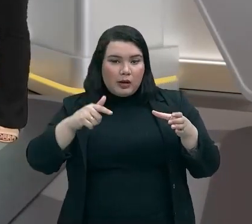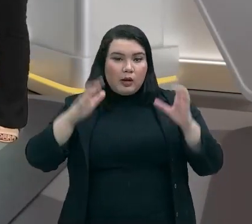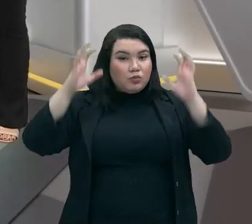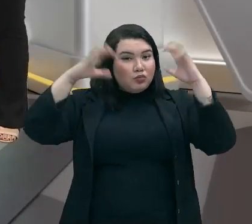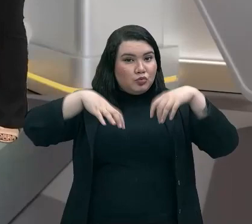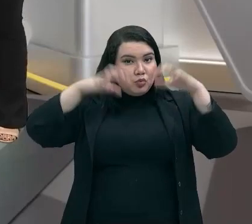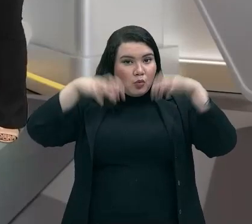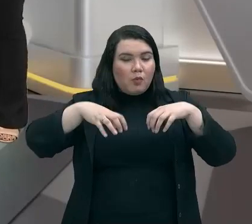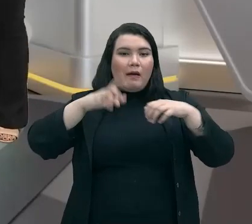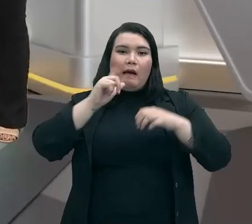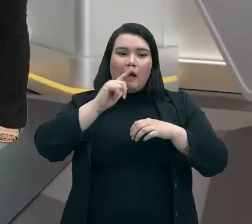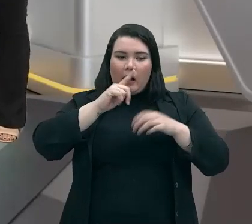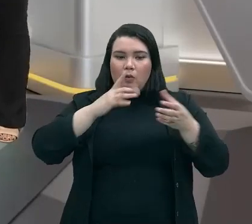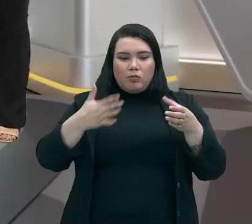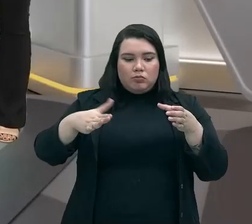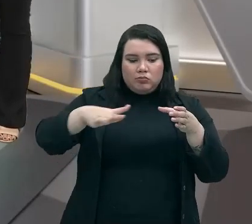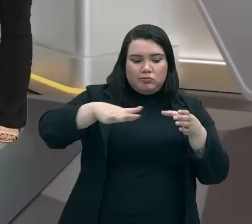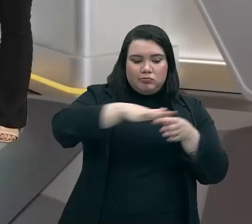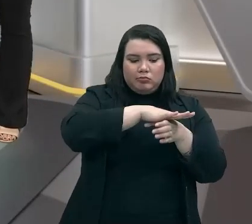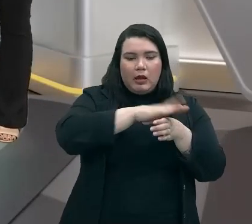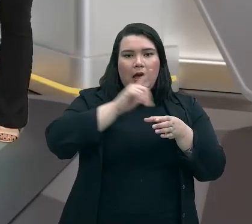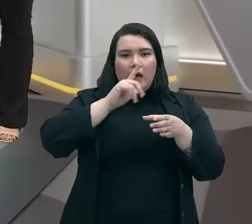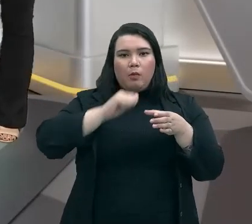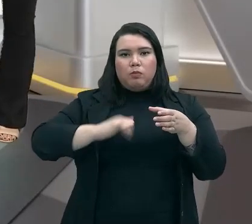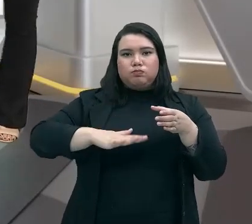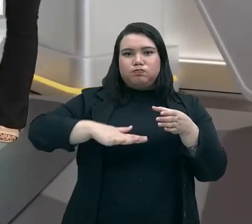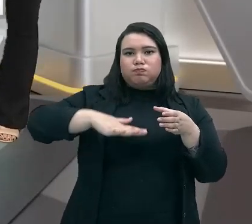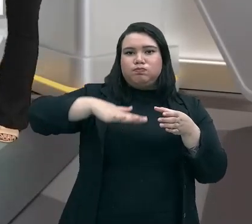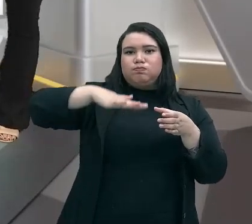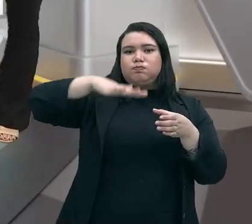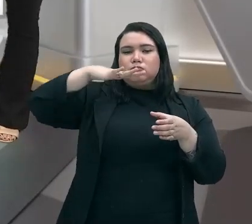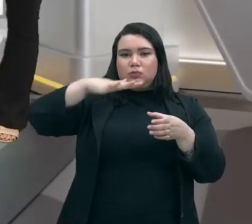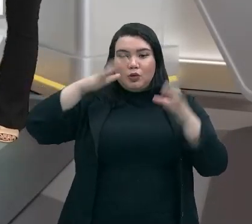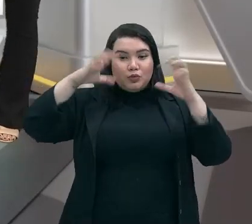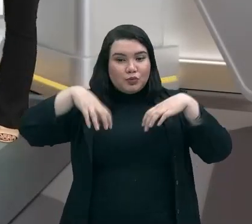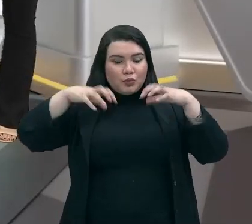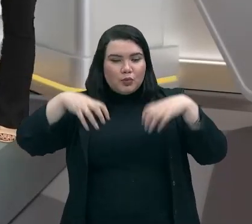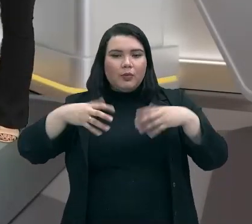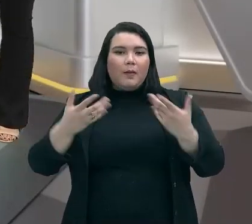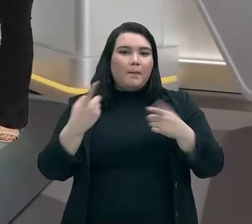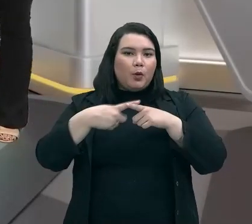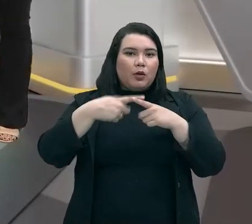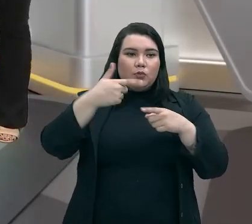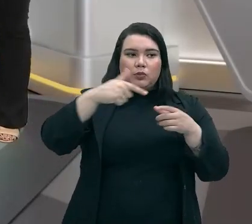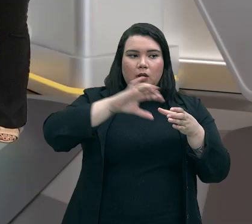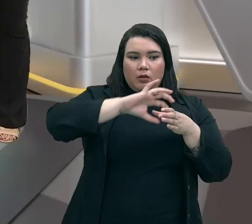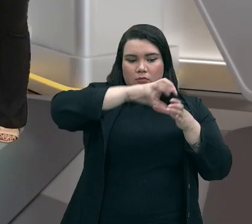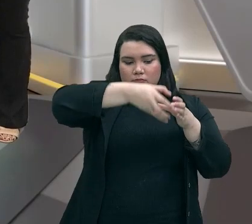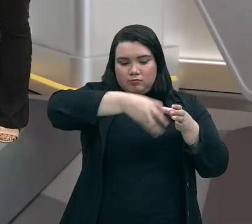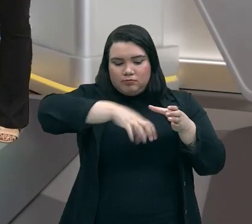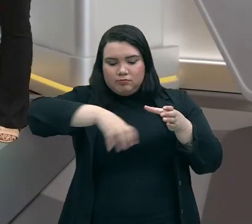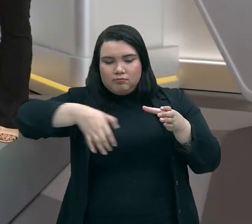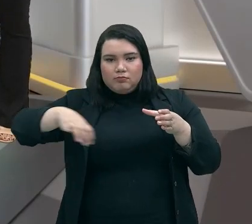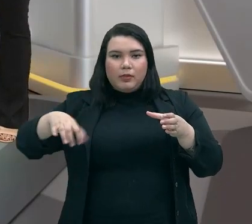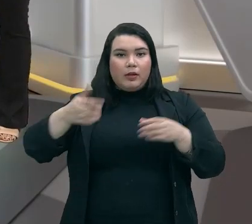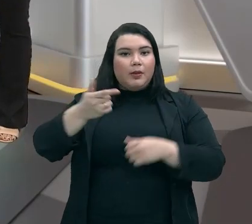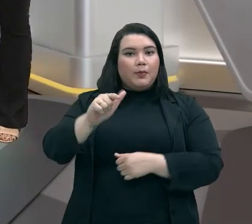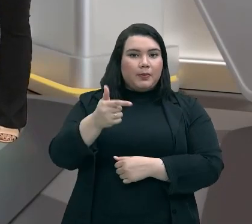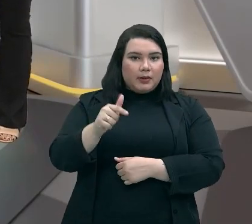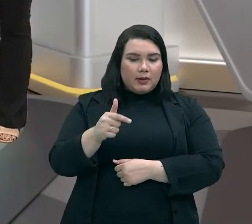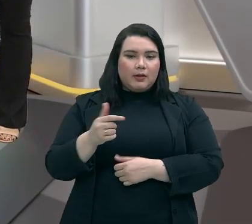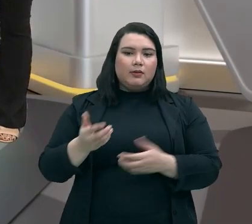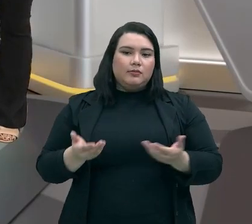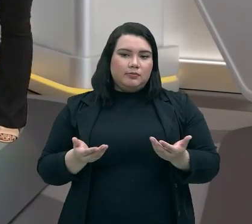ficar acumulada e inunda. Verdade. Então, a gente tem como associar isso a saneamento básico. Então, muitas cidades sofrem por não